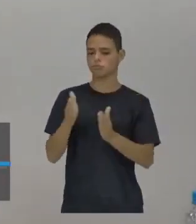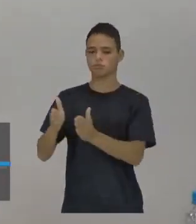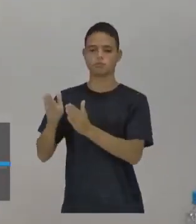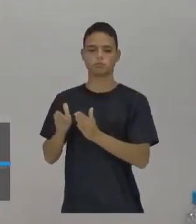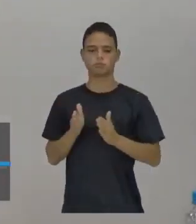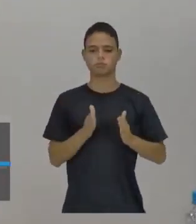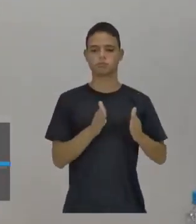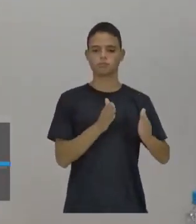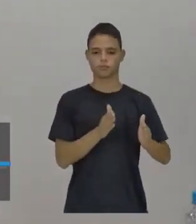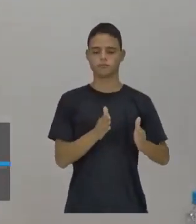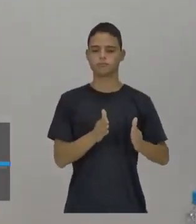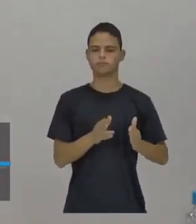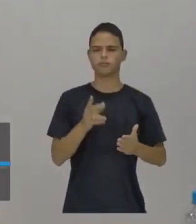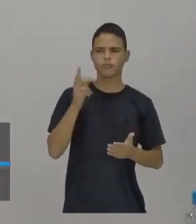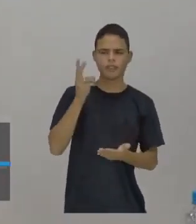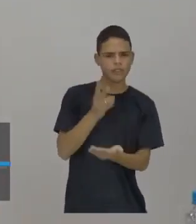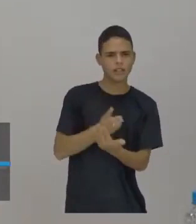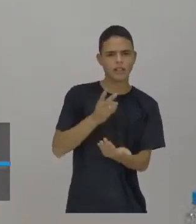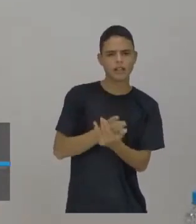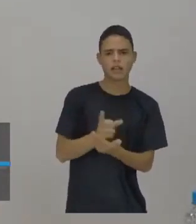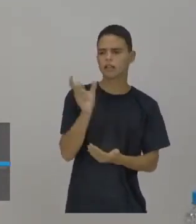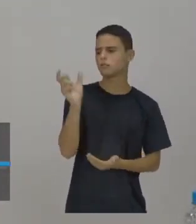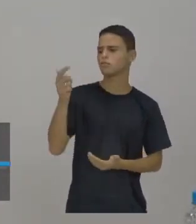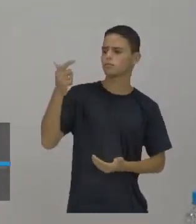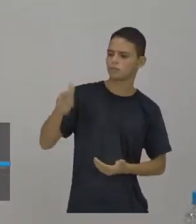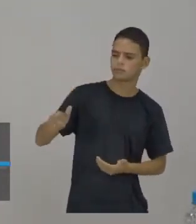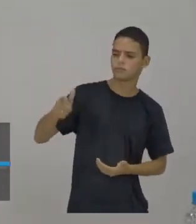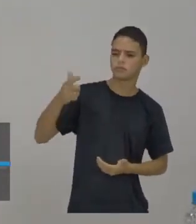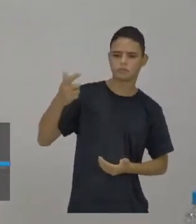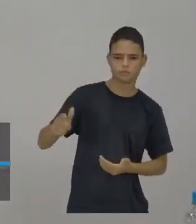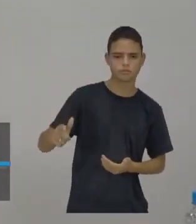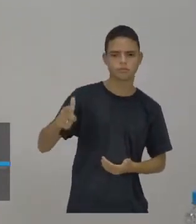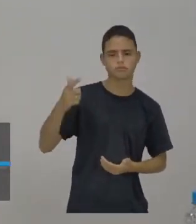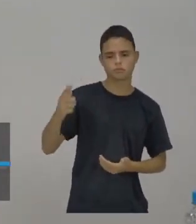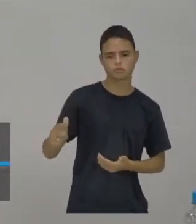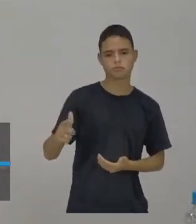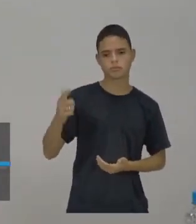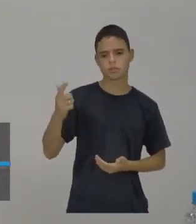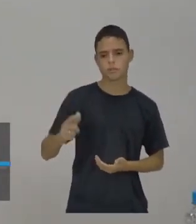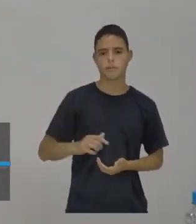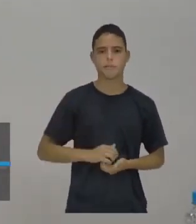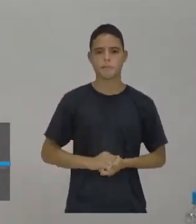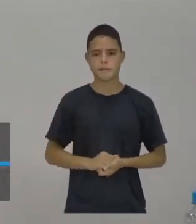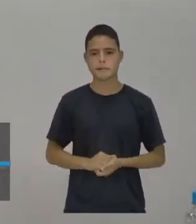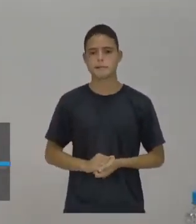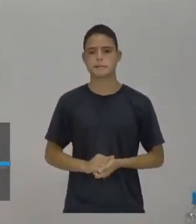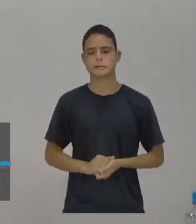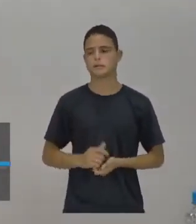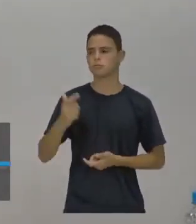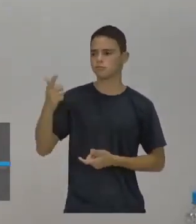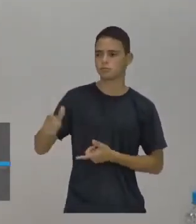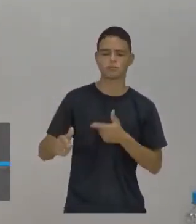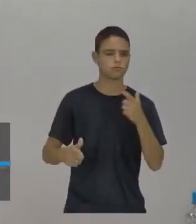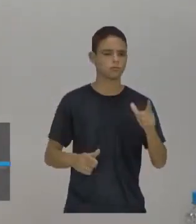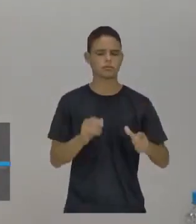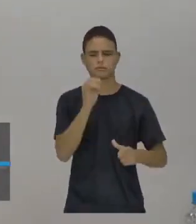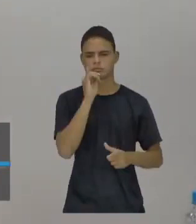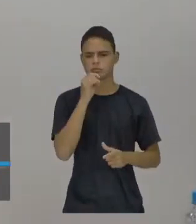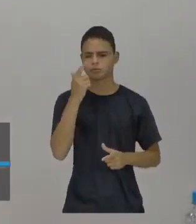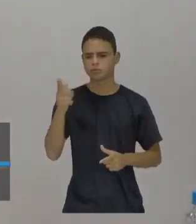outros termos, em vez de falar Flamengo, ele fala o time da Gávea, em vez de falar o time da Gávea, fala o rubro-negro, em vez de falar o rubro-negro,